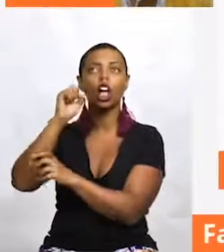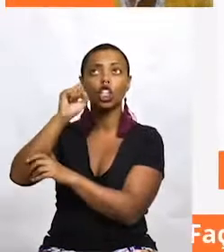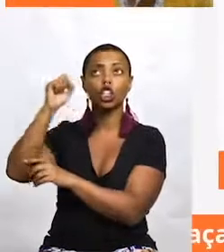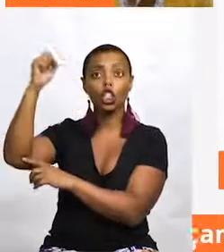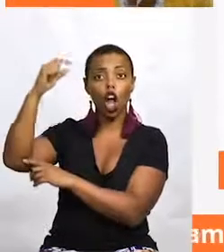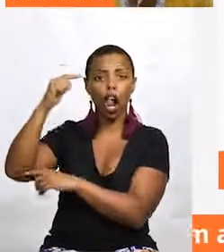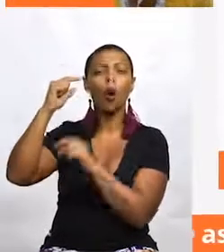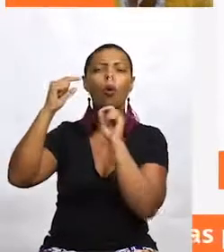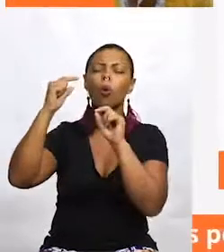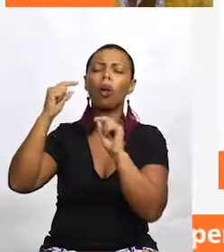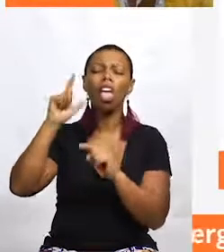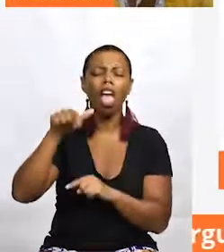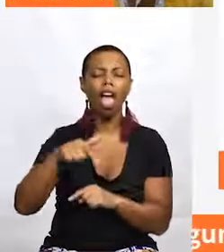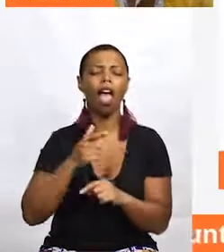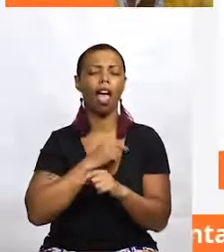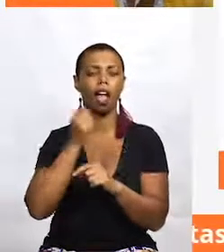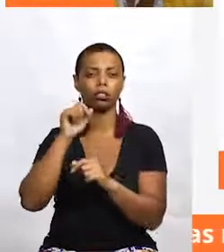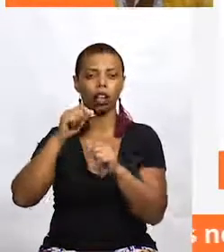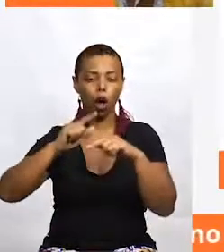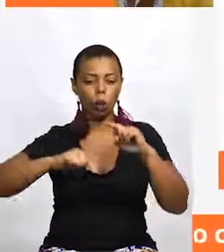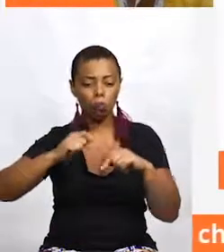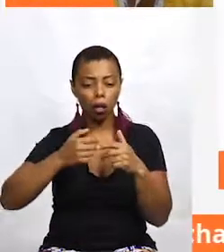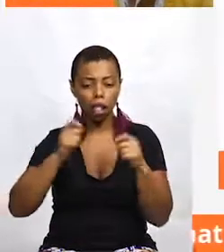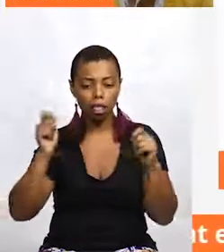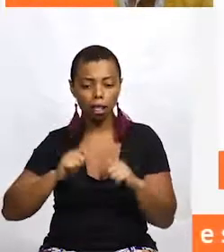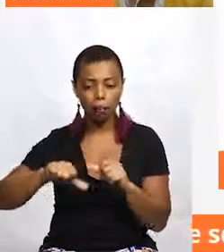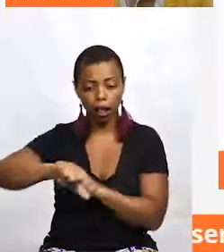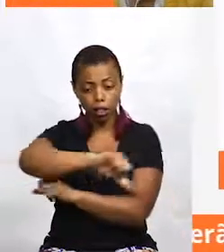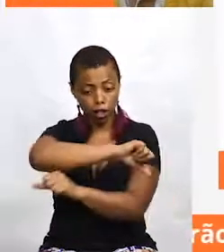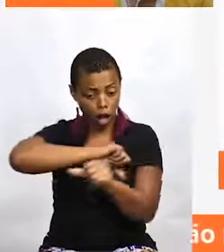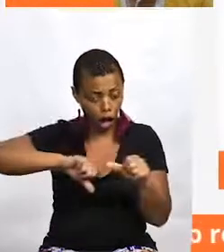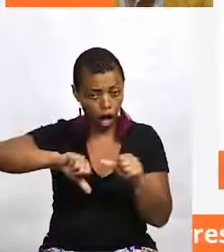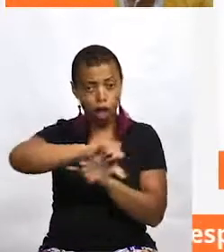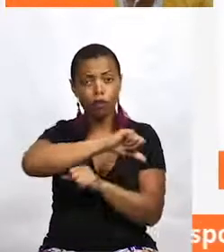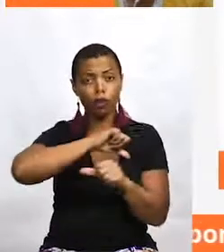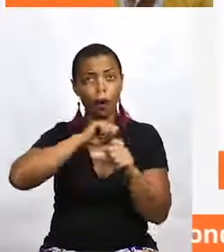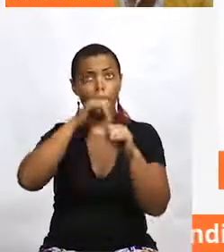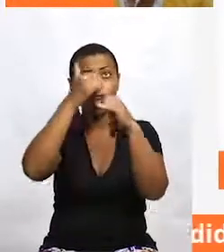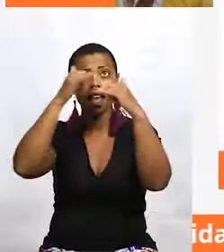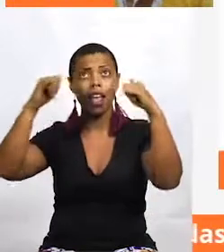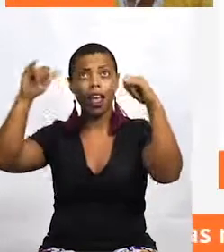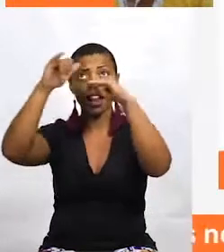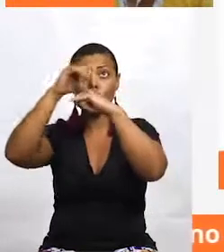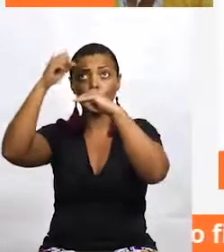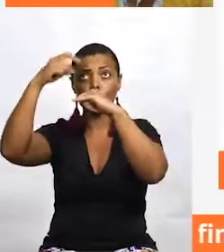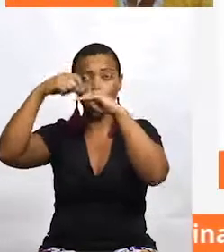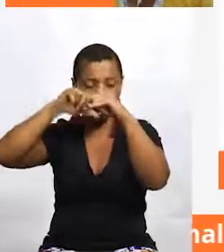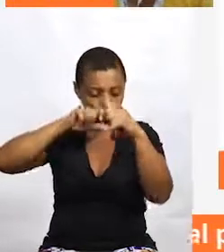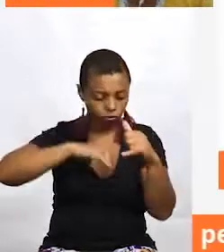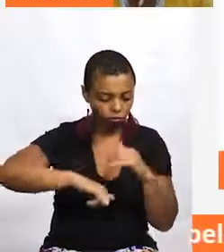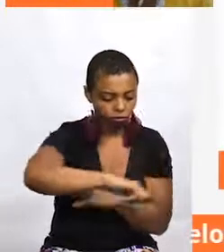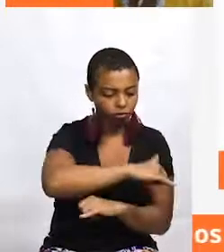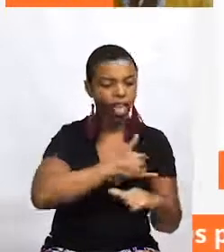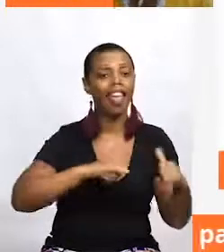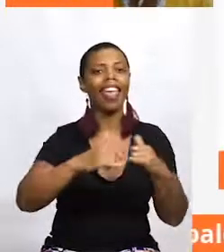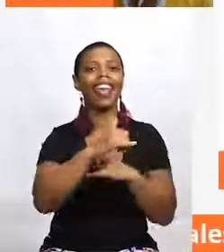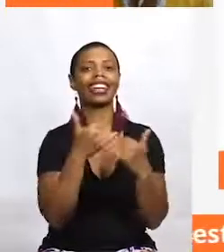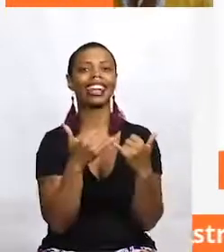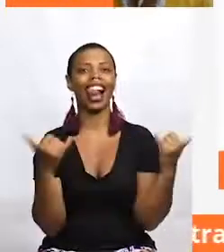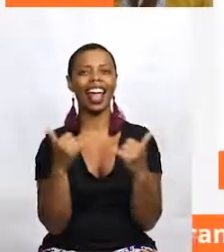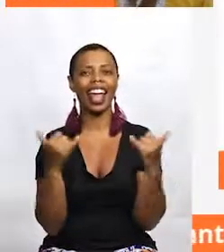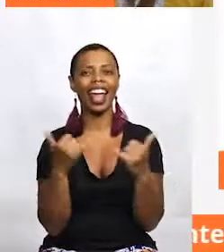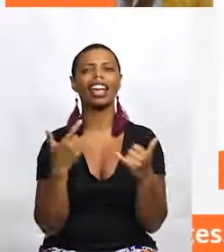transformam energia solar em energia elétrica. E eu montei um equipamento que se chama